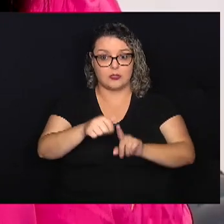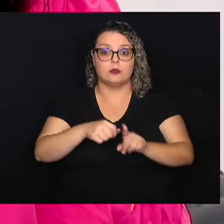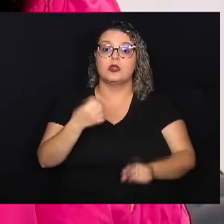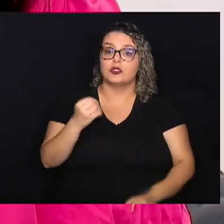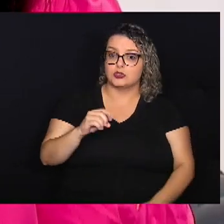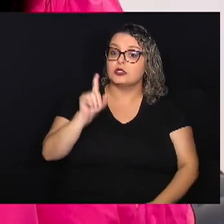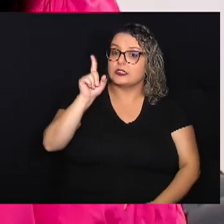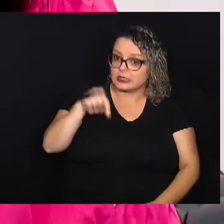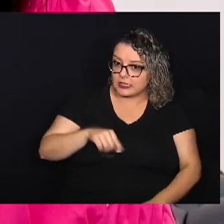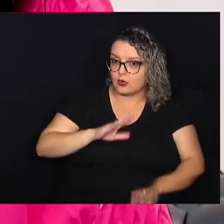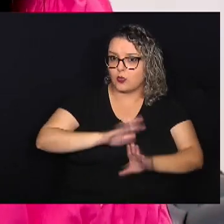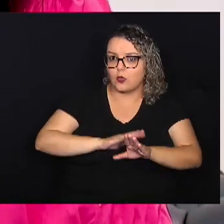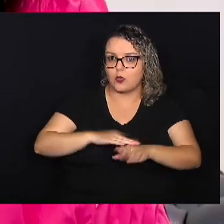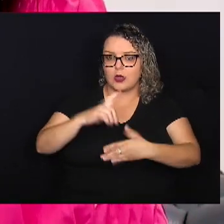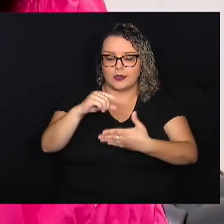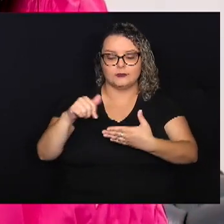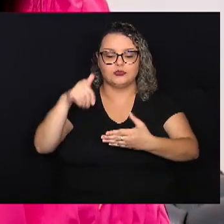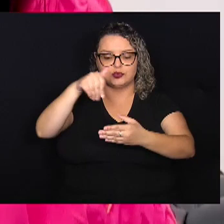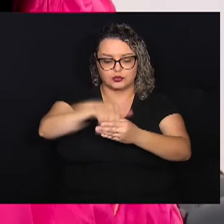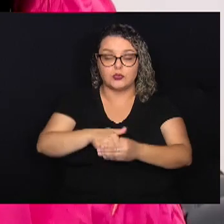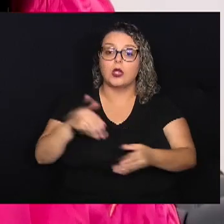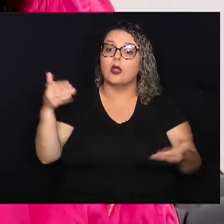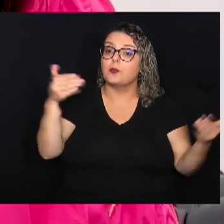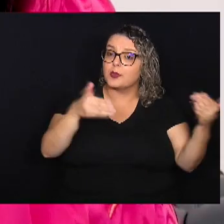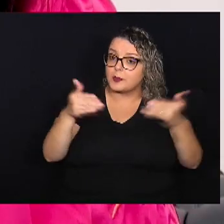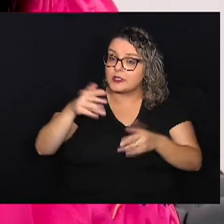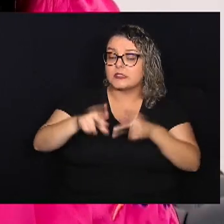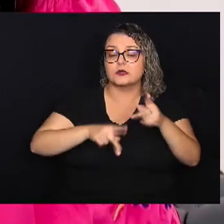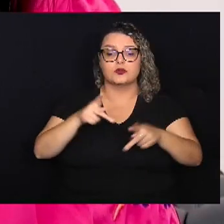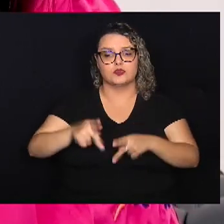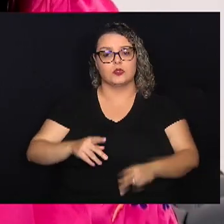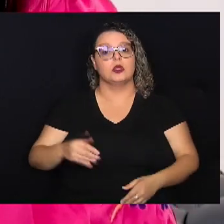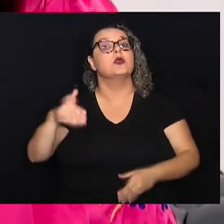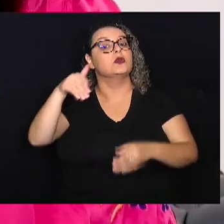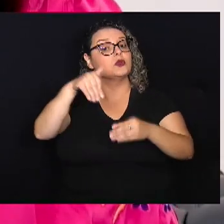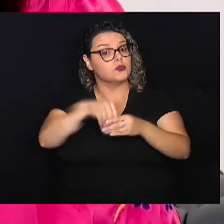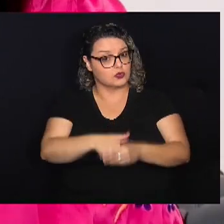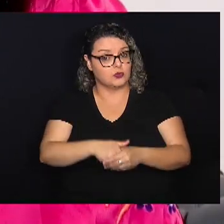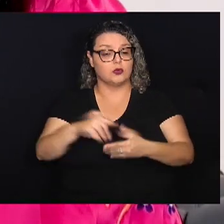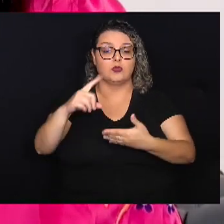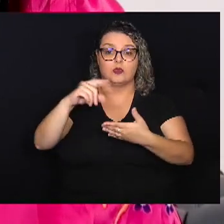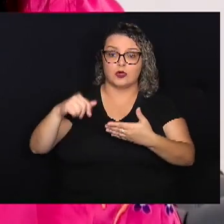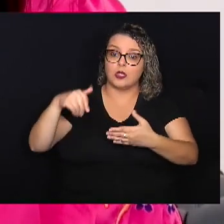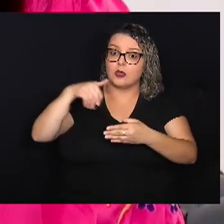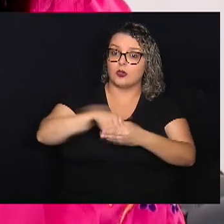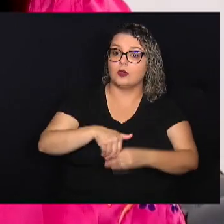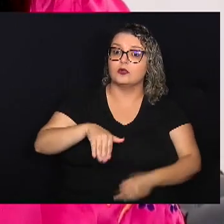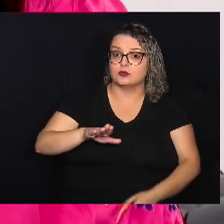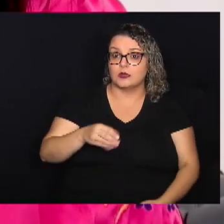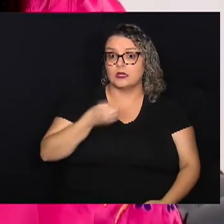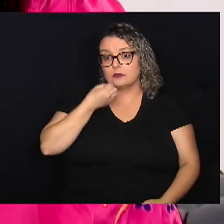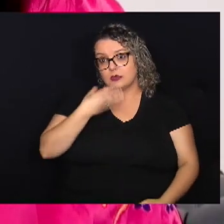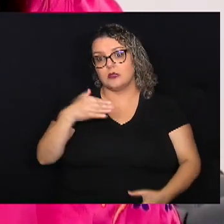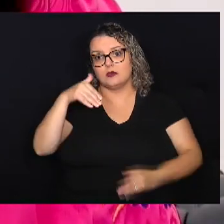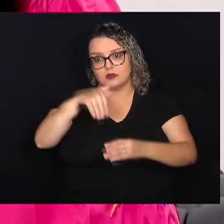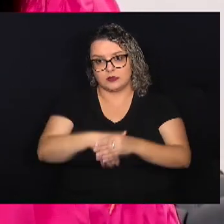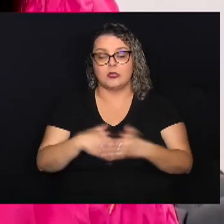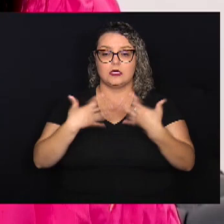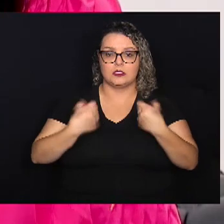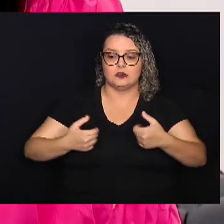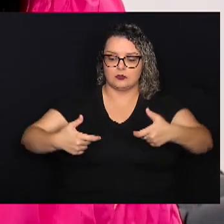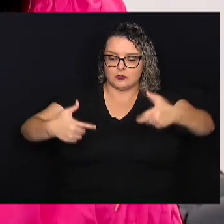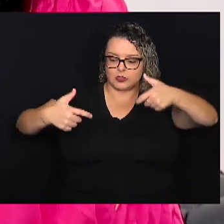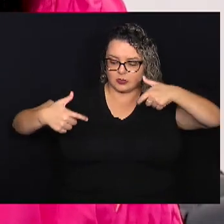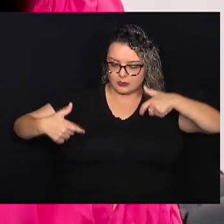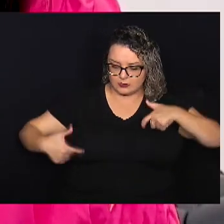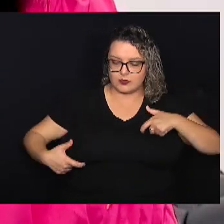eleição, que conta com a participação popular e através do voto serão eleitos os mais bem votados, tomarão posse, né?